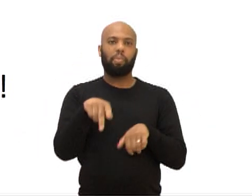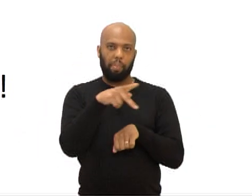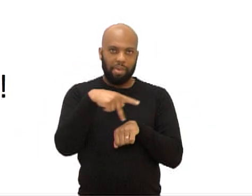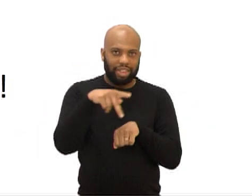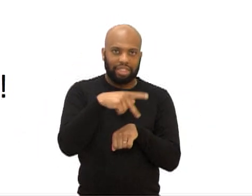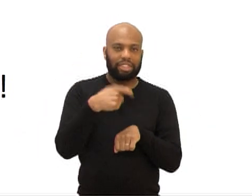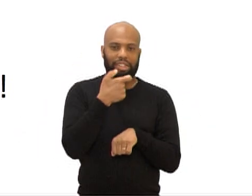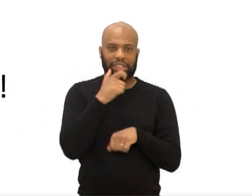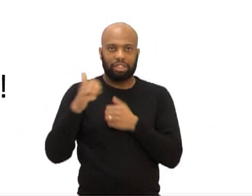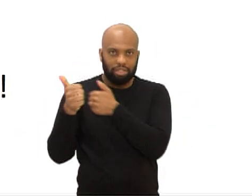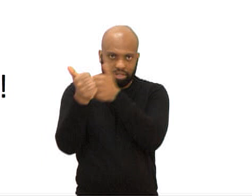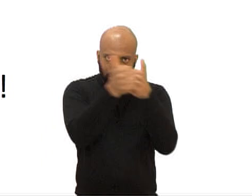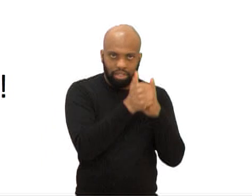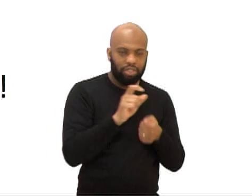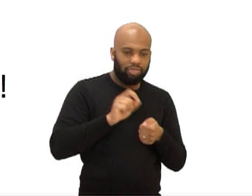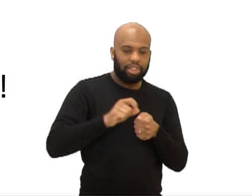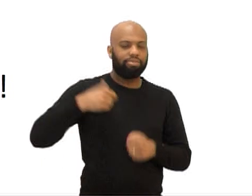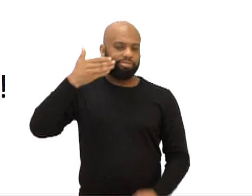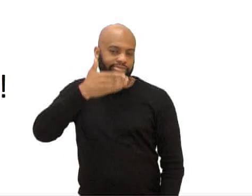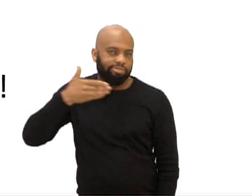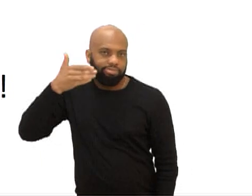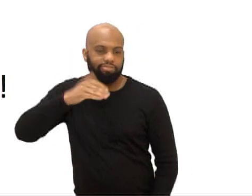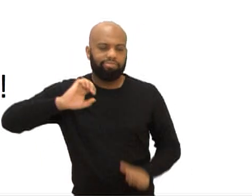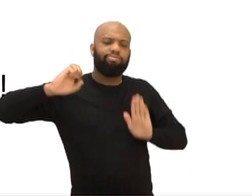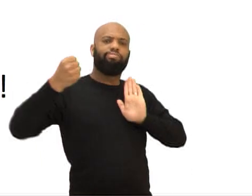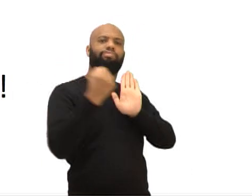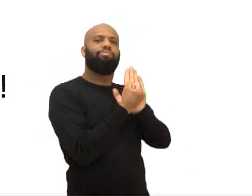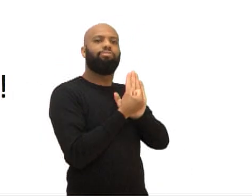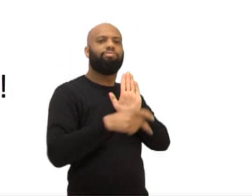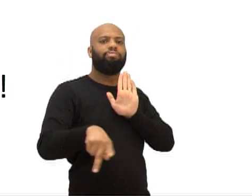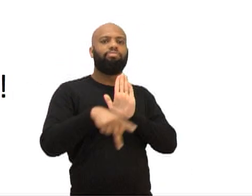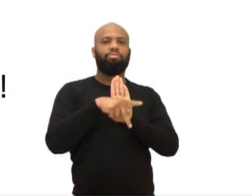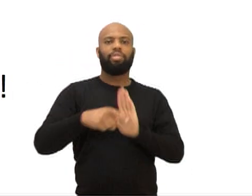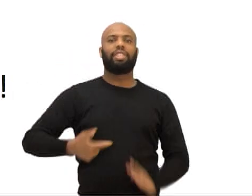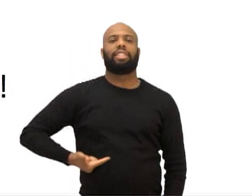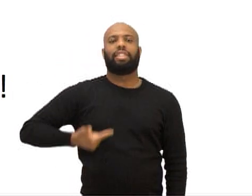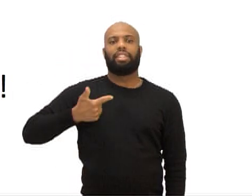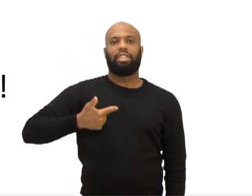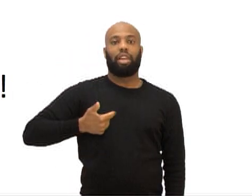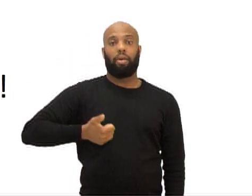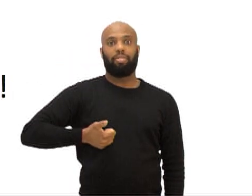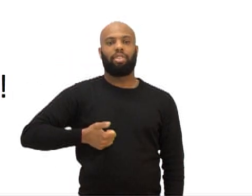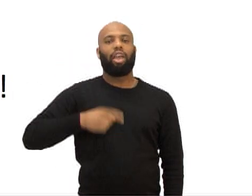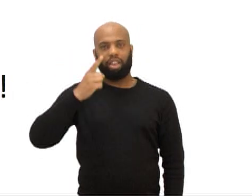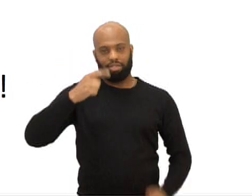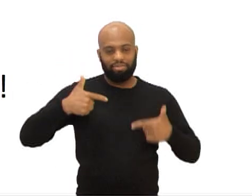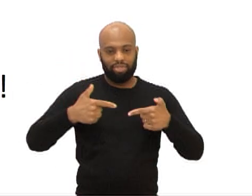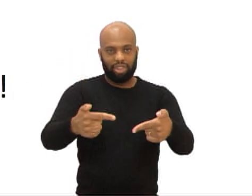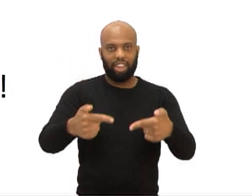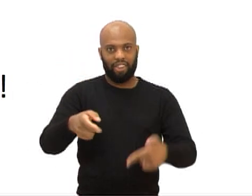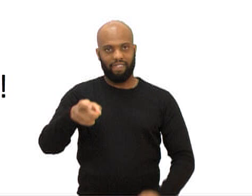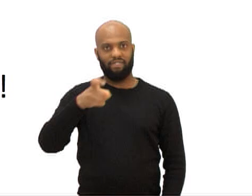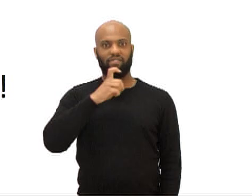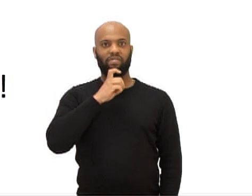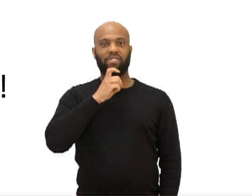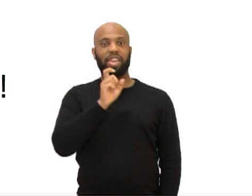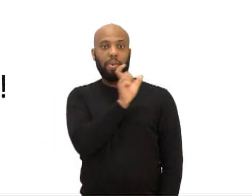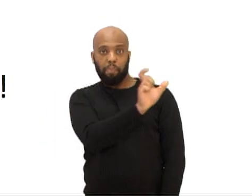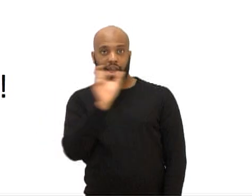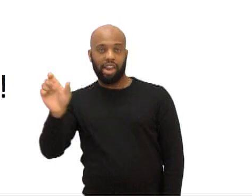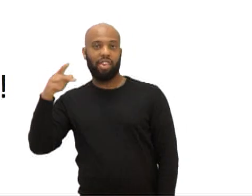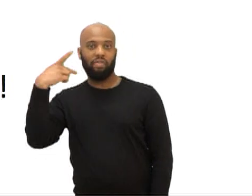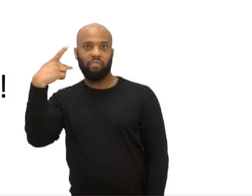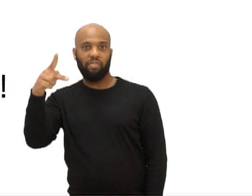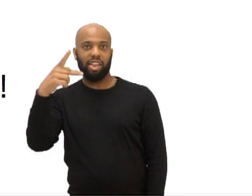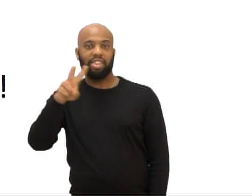que é considerado um marco deflagrador da Guerra Fria. As palavras de Winston Churchill, elas